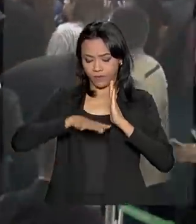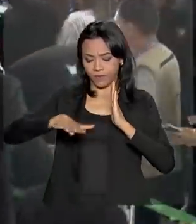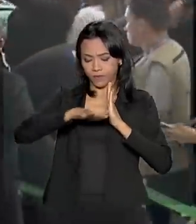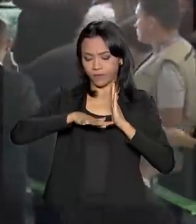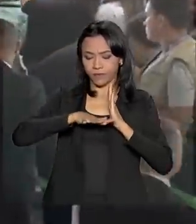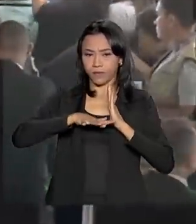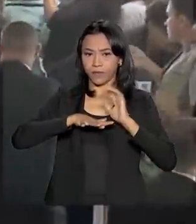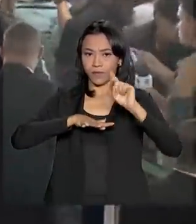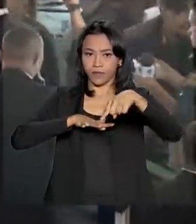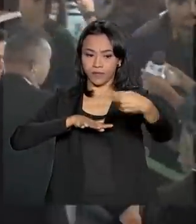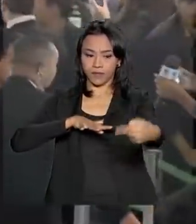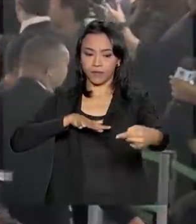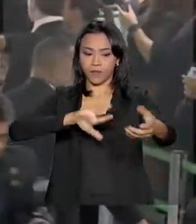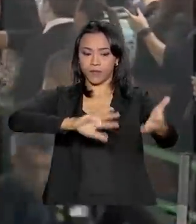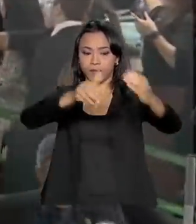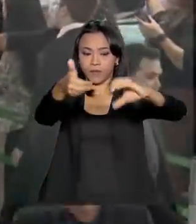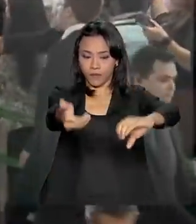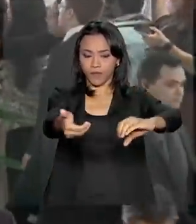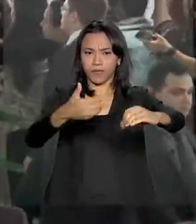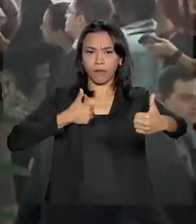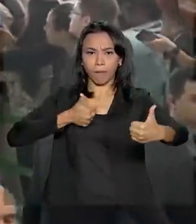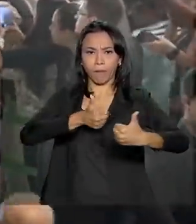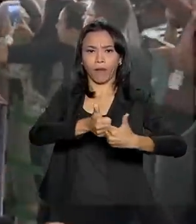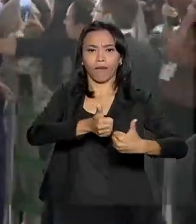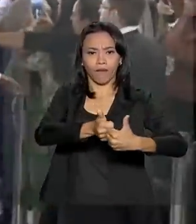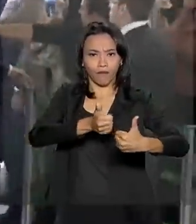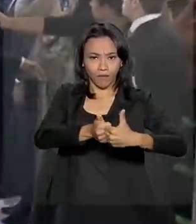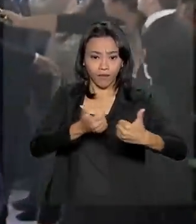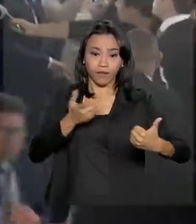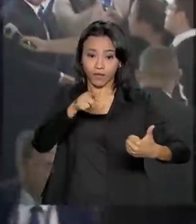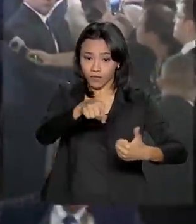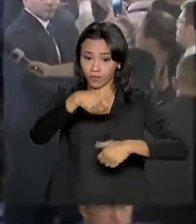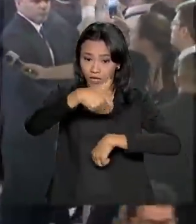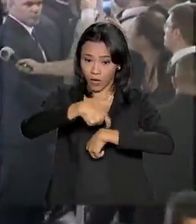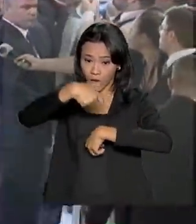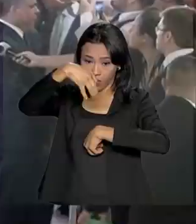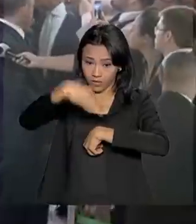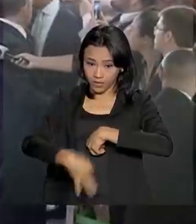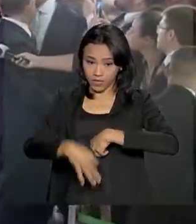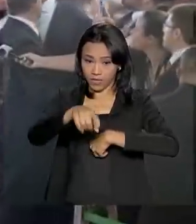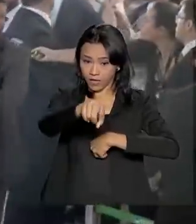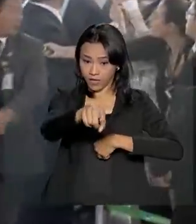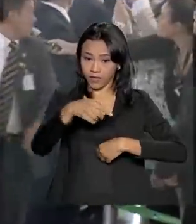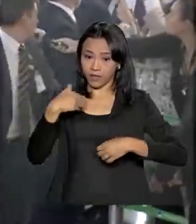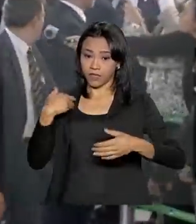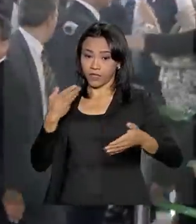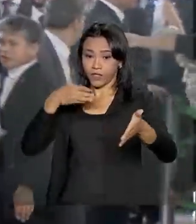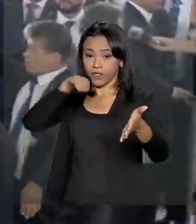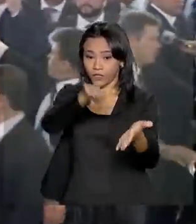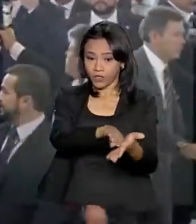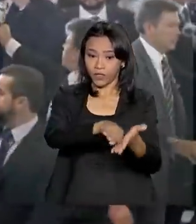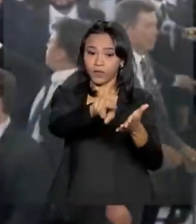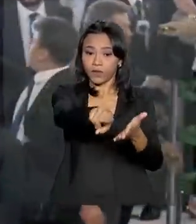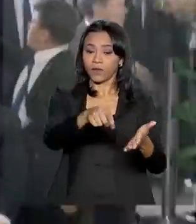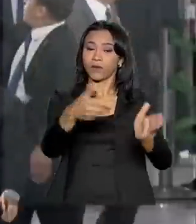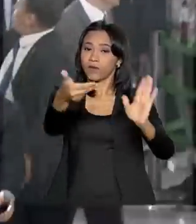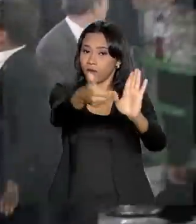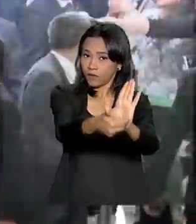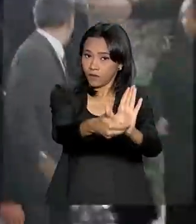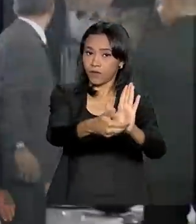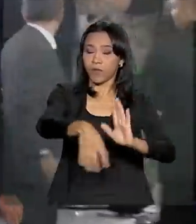e o Congresso Nacional, realmente bastante próximo. O presidente foi pontual, como colocou a nossa repórter Luciana Colares.